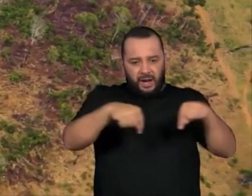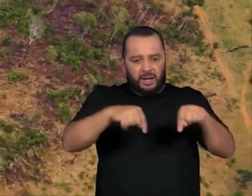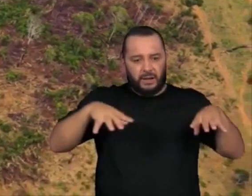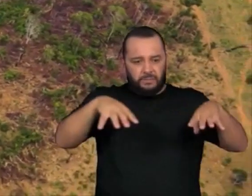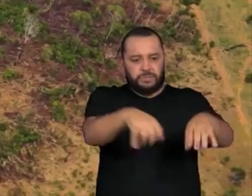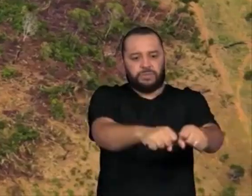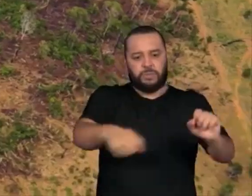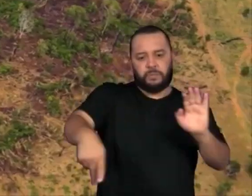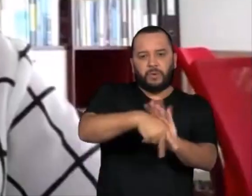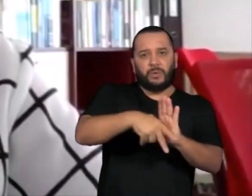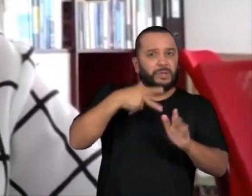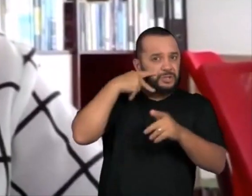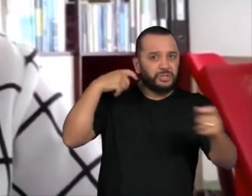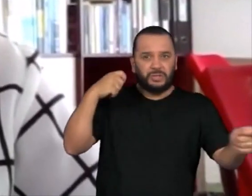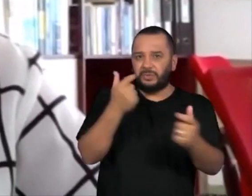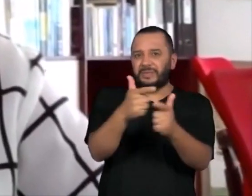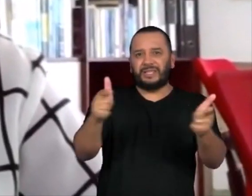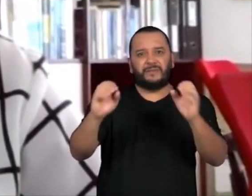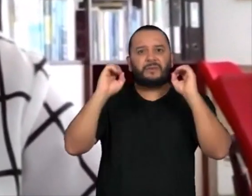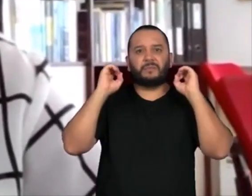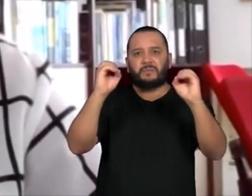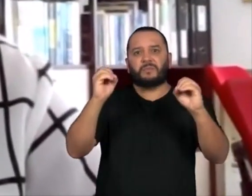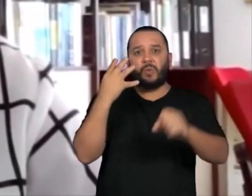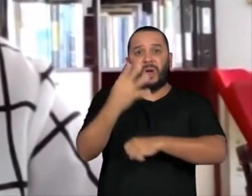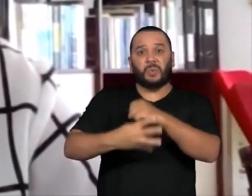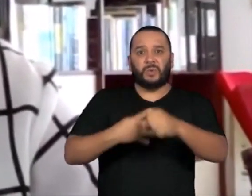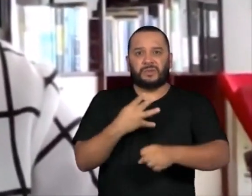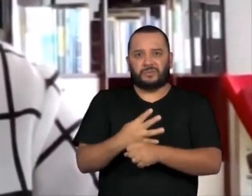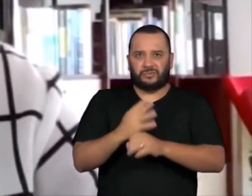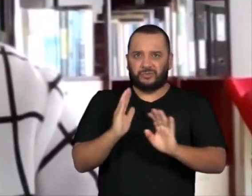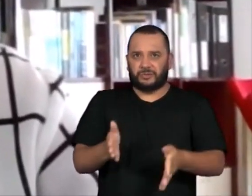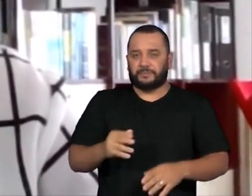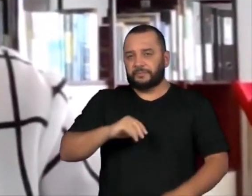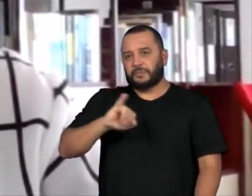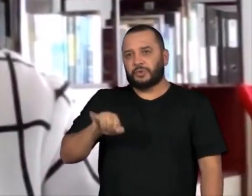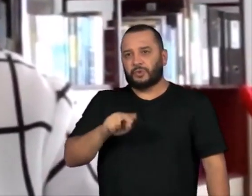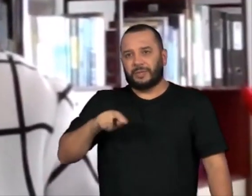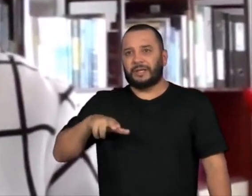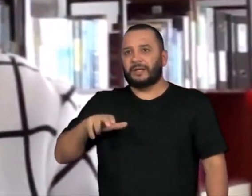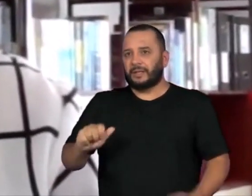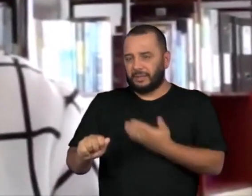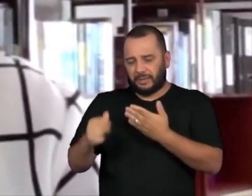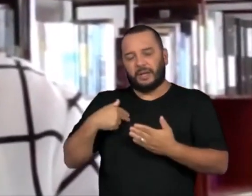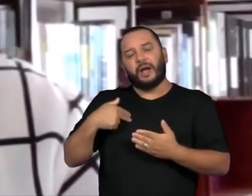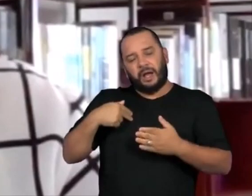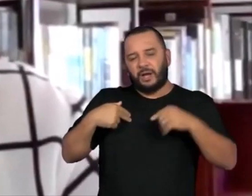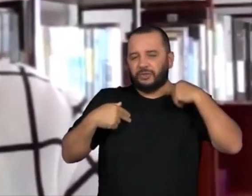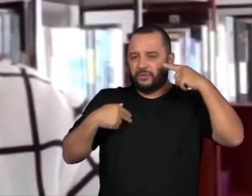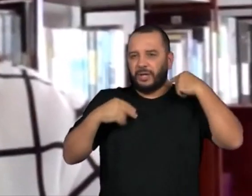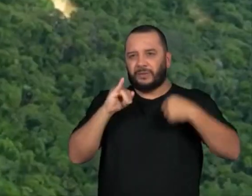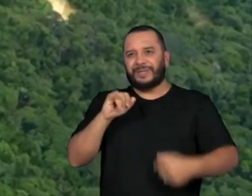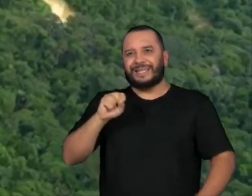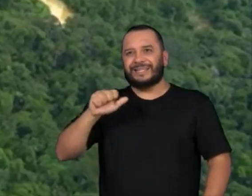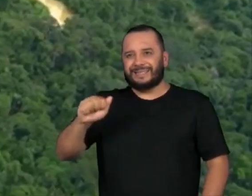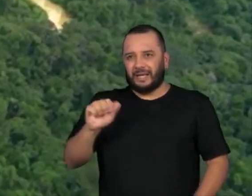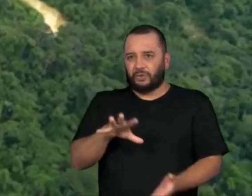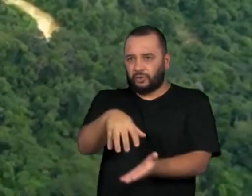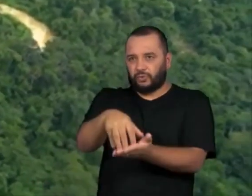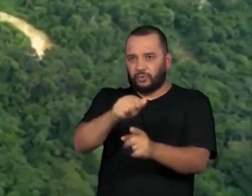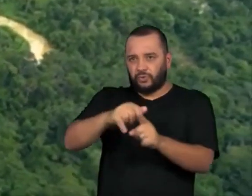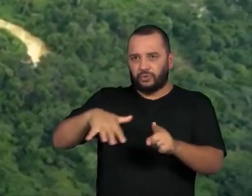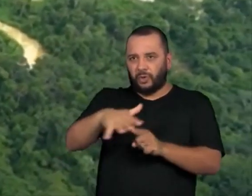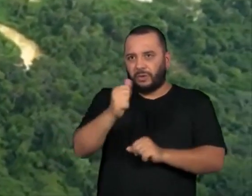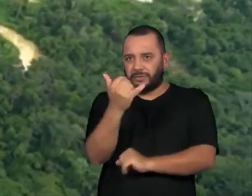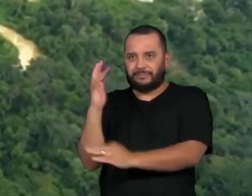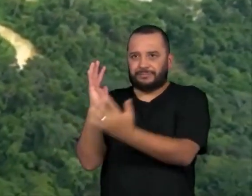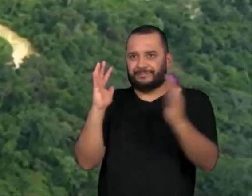terra indígena. Para Juliana Batista, advogada do ISA, Instituto Socioambiental, a postura do